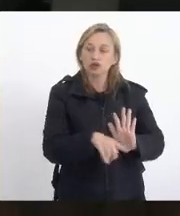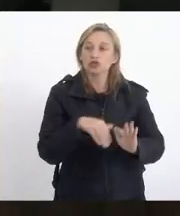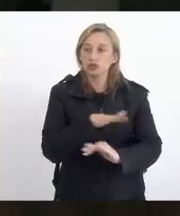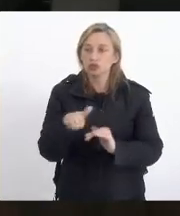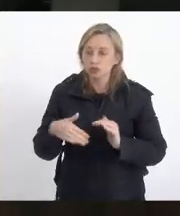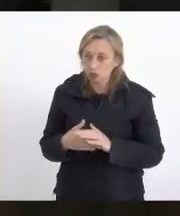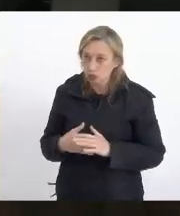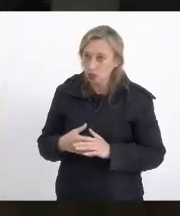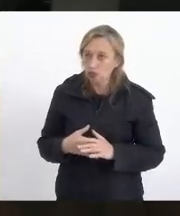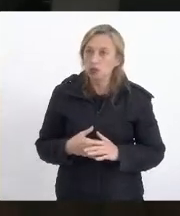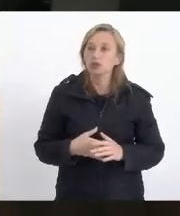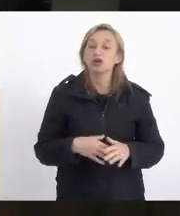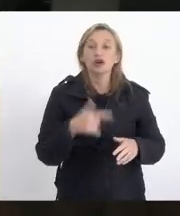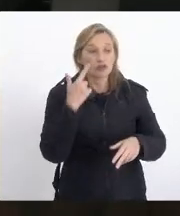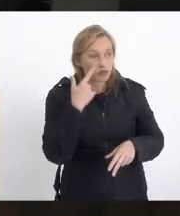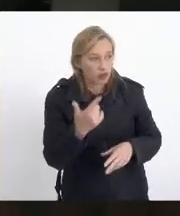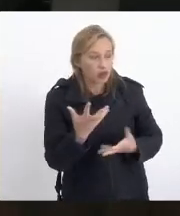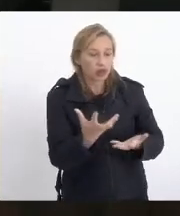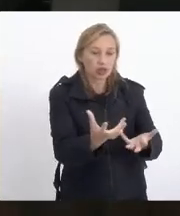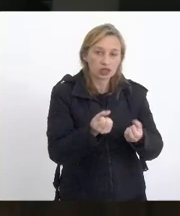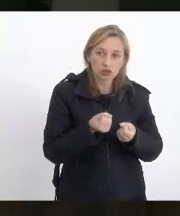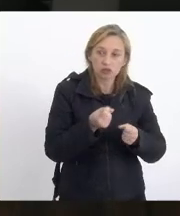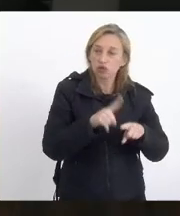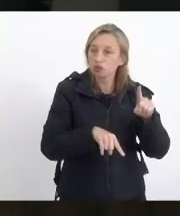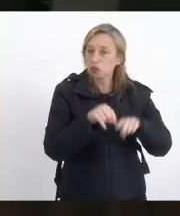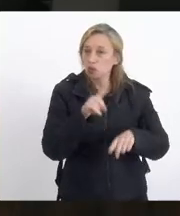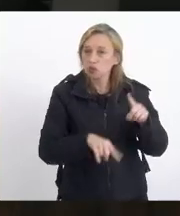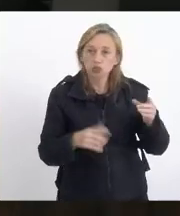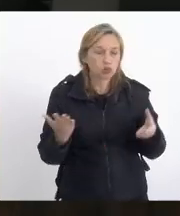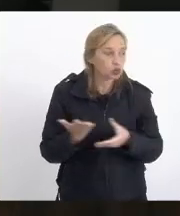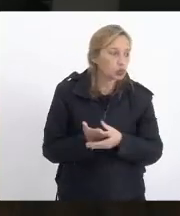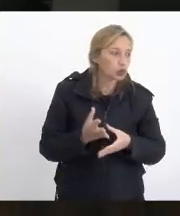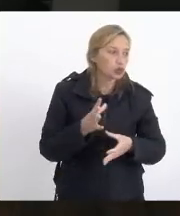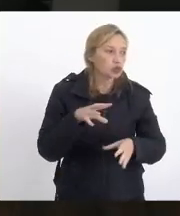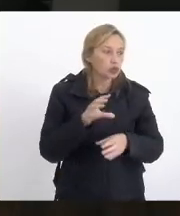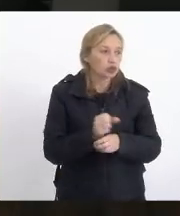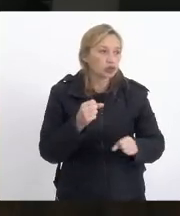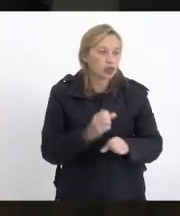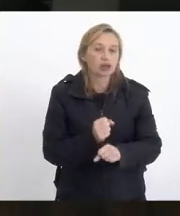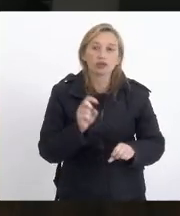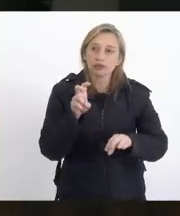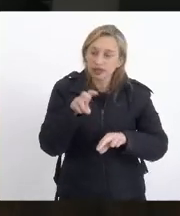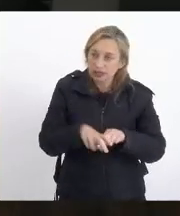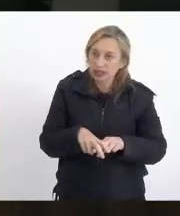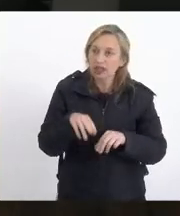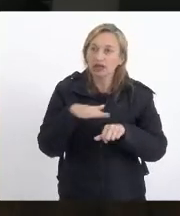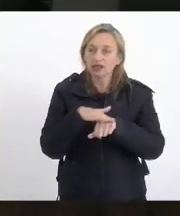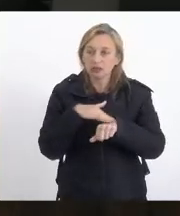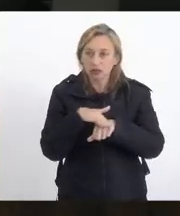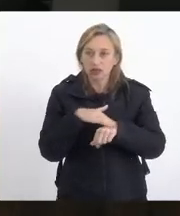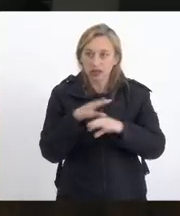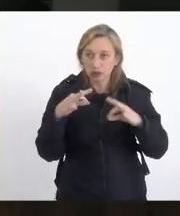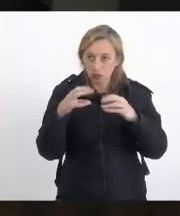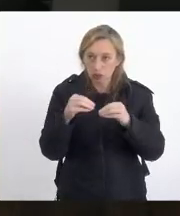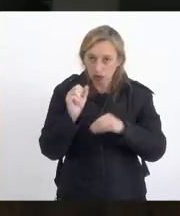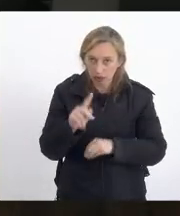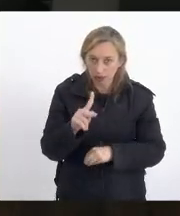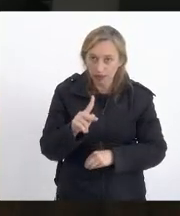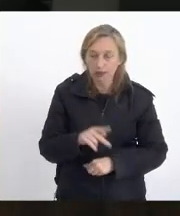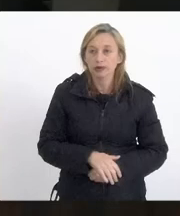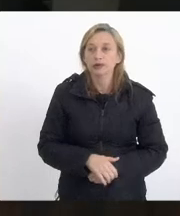todos, receber os dados, receber os processos, os cálculos. Vamos sentar e vamos organizar isso. Ok?